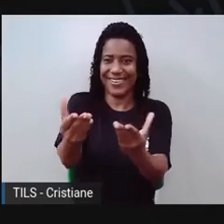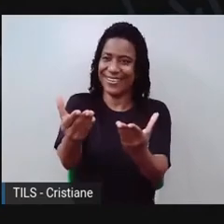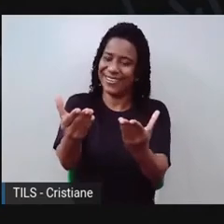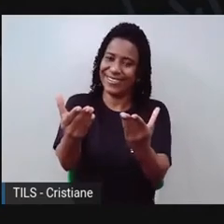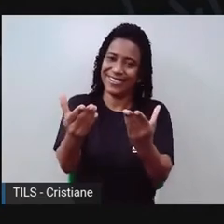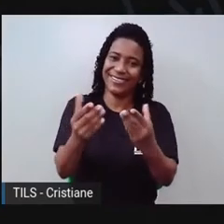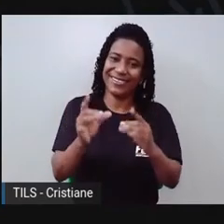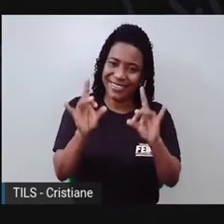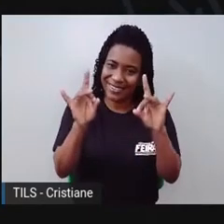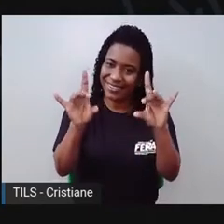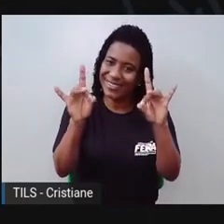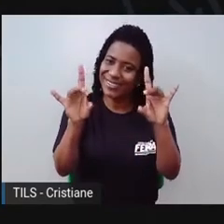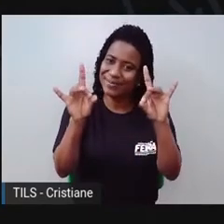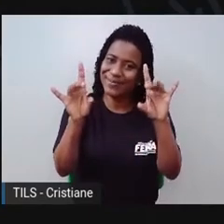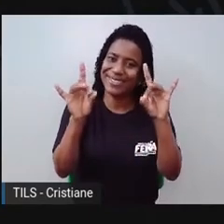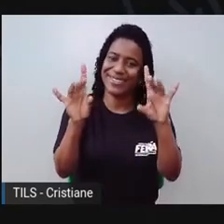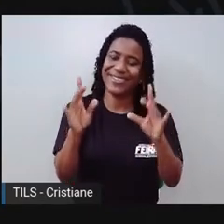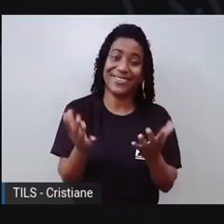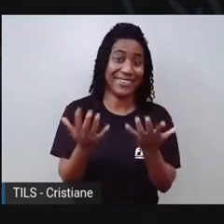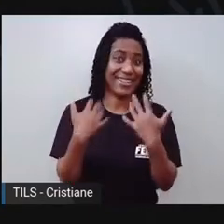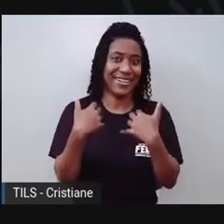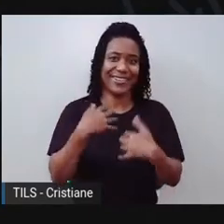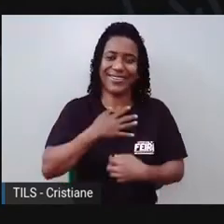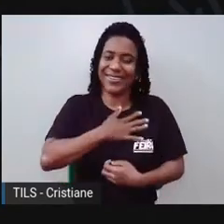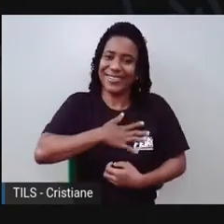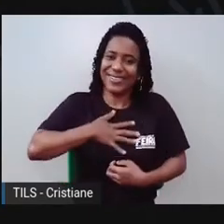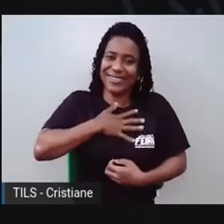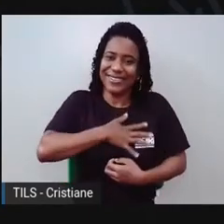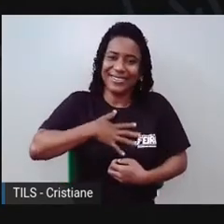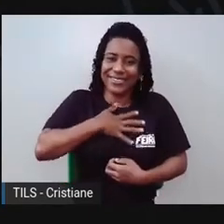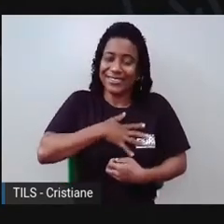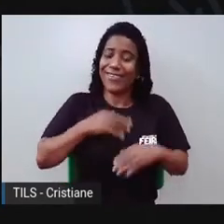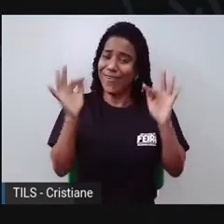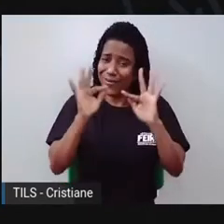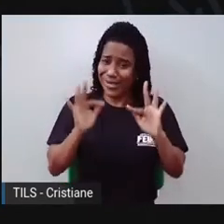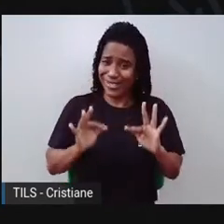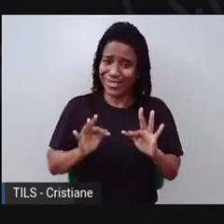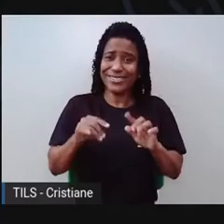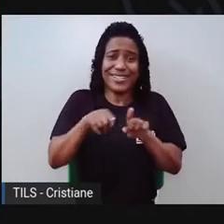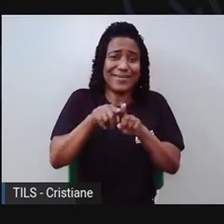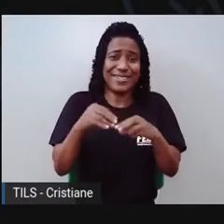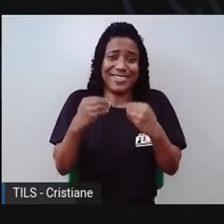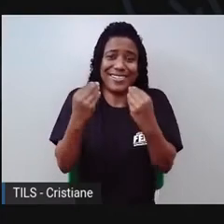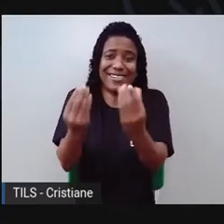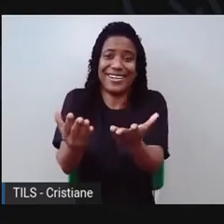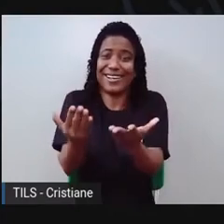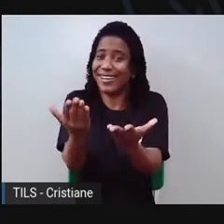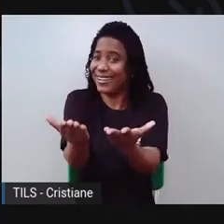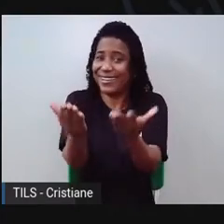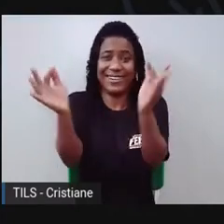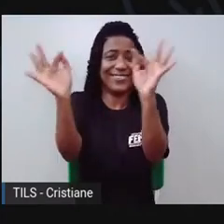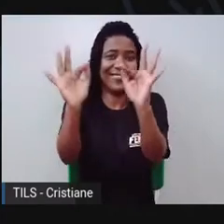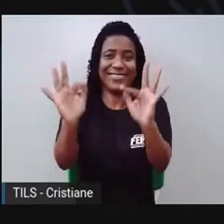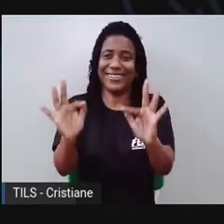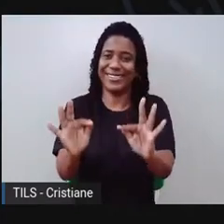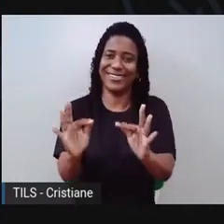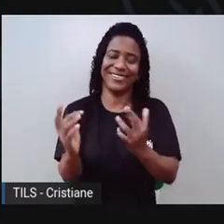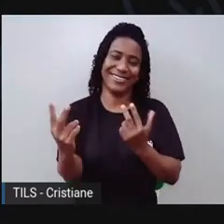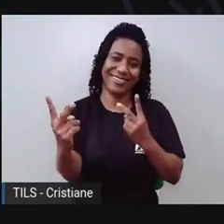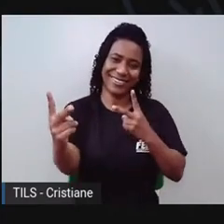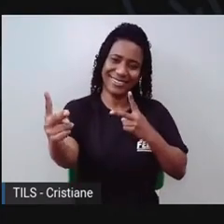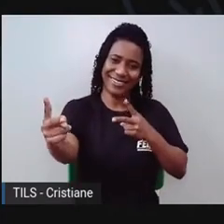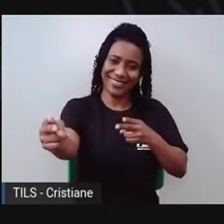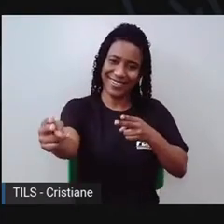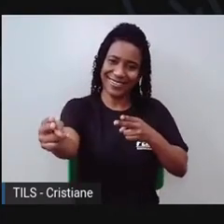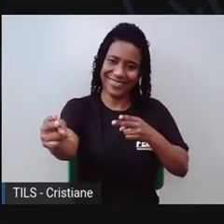isso faz um bem danado, né, para quem dá e para quem recebe. Aí falar, vou fazer isso assim, assim vou